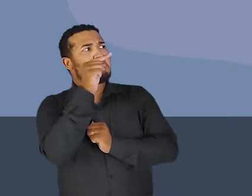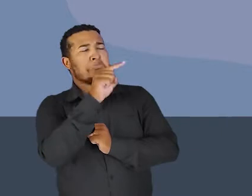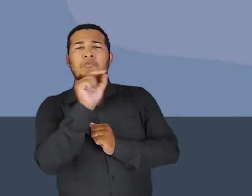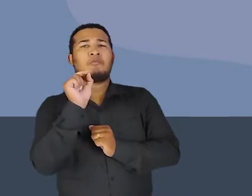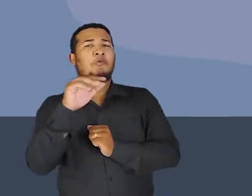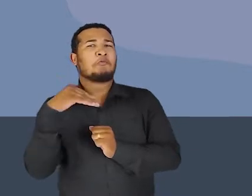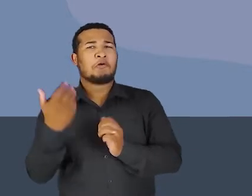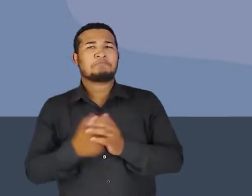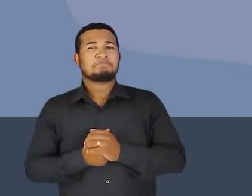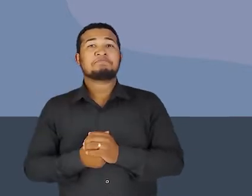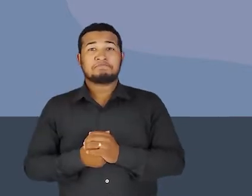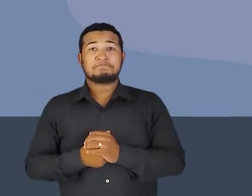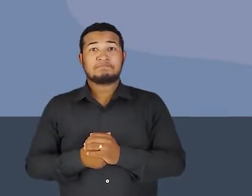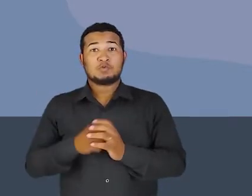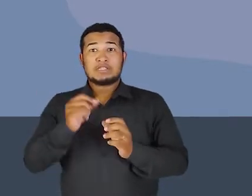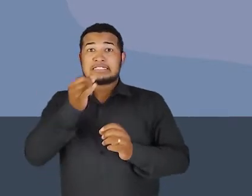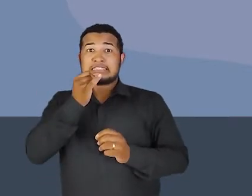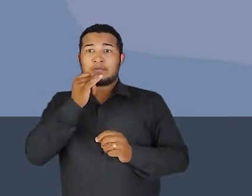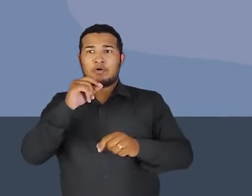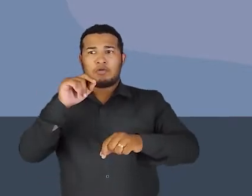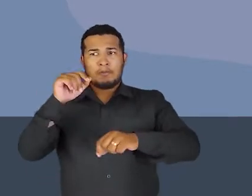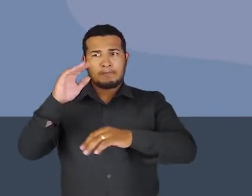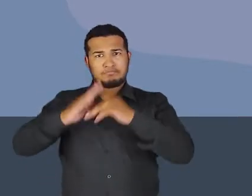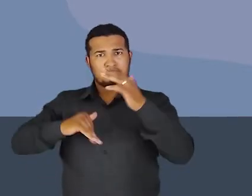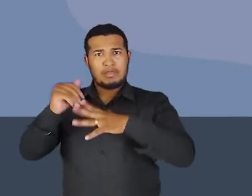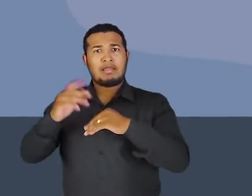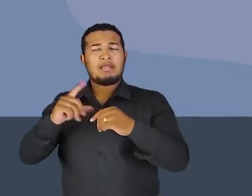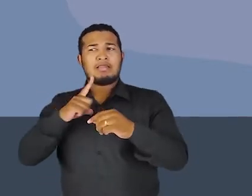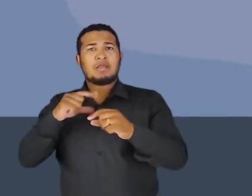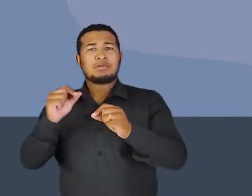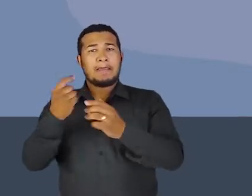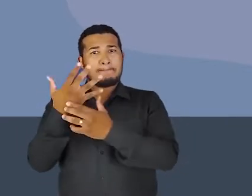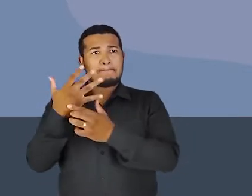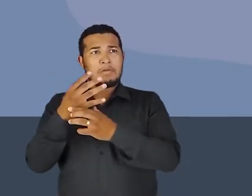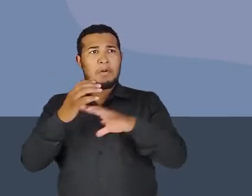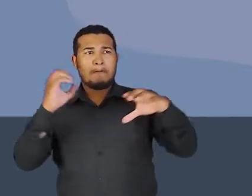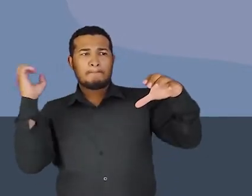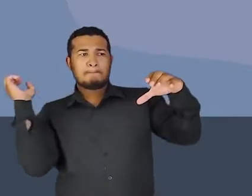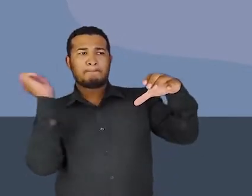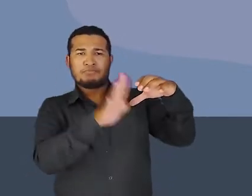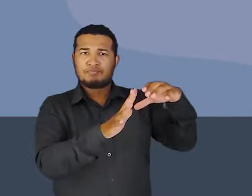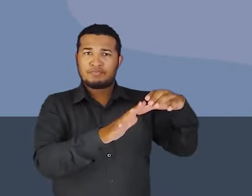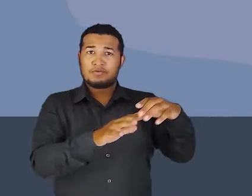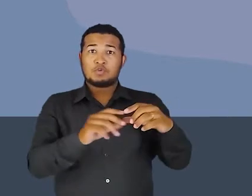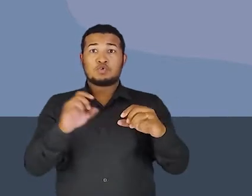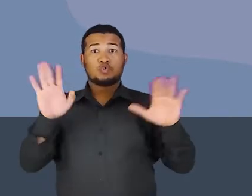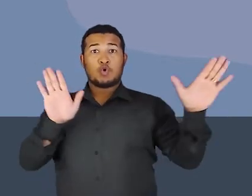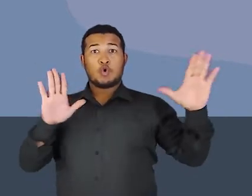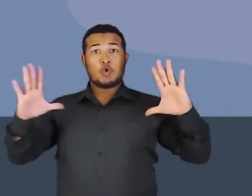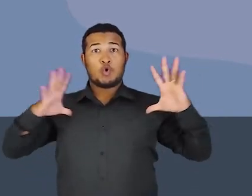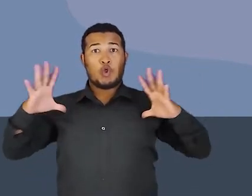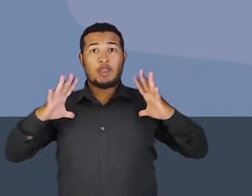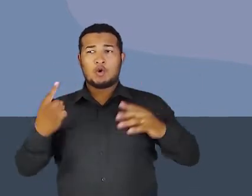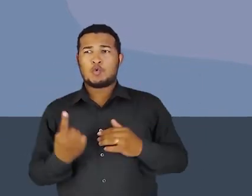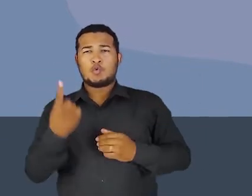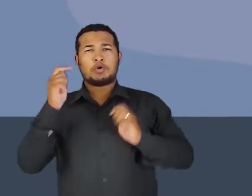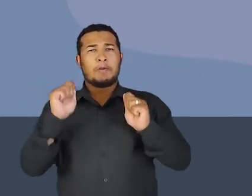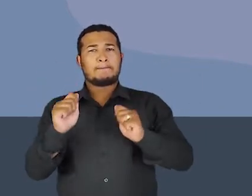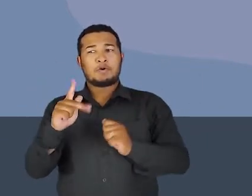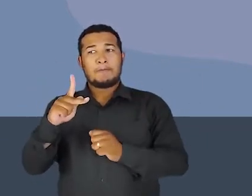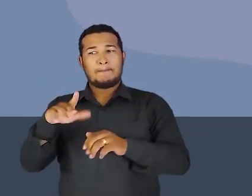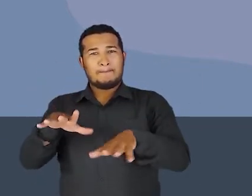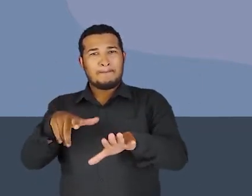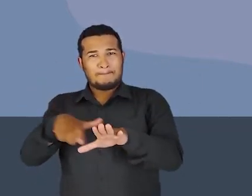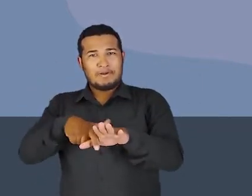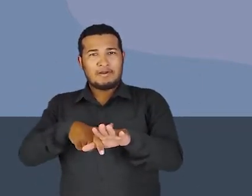Os jogadores tentam marcar o gol com as mãos. Somente o goleiro pode utilizar os pés para tocar na bola. O jogador